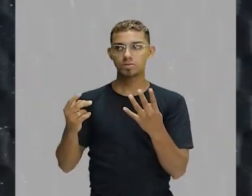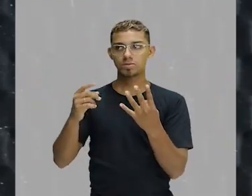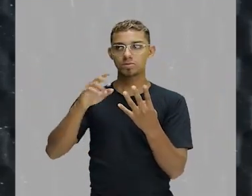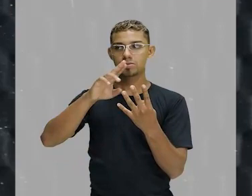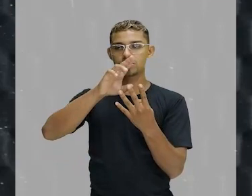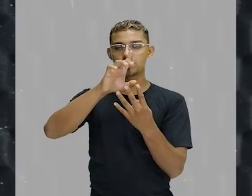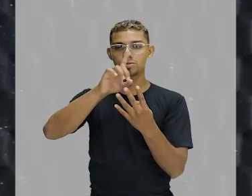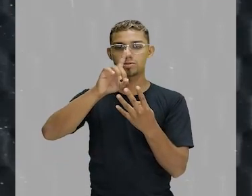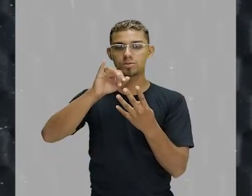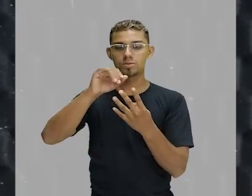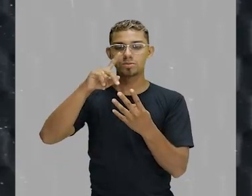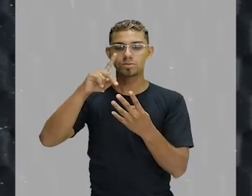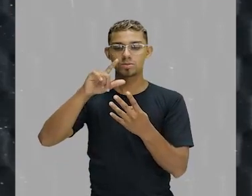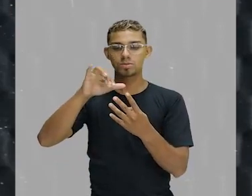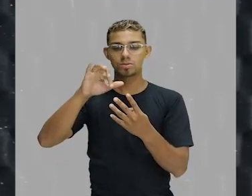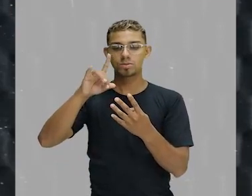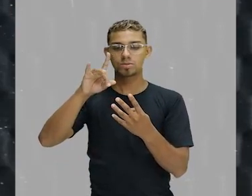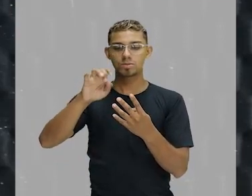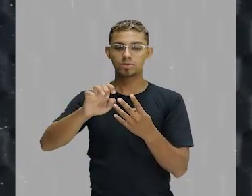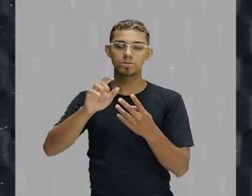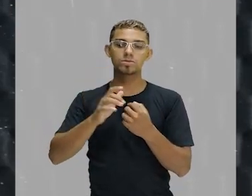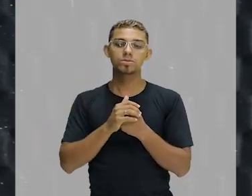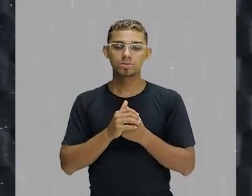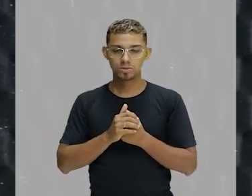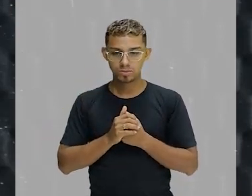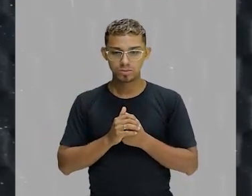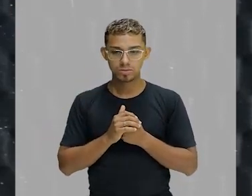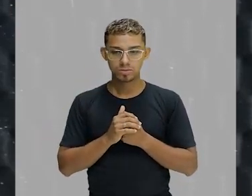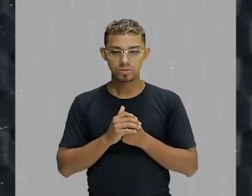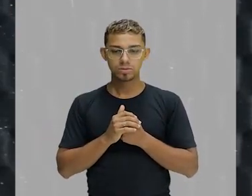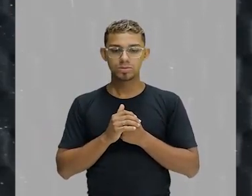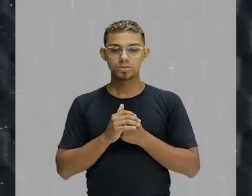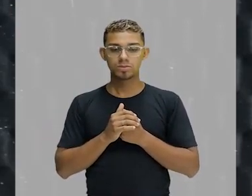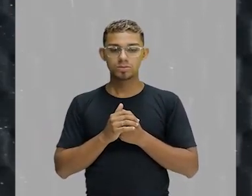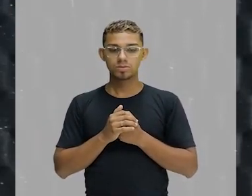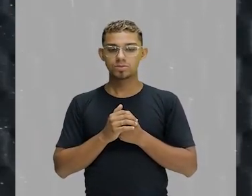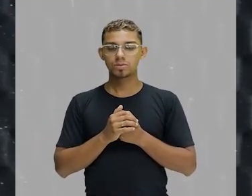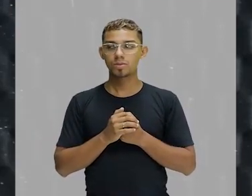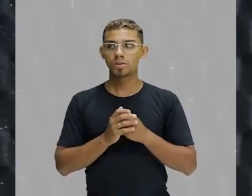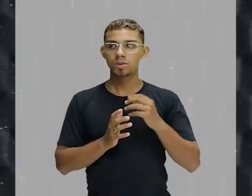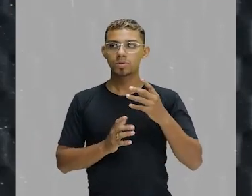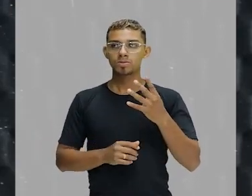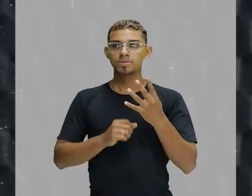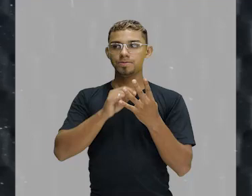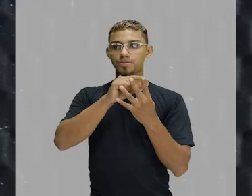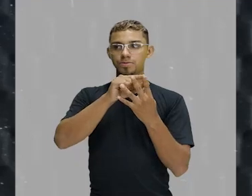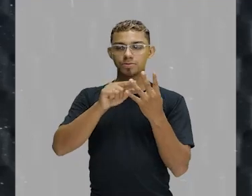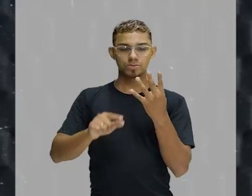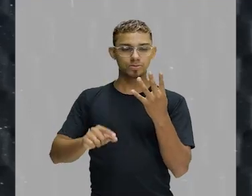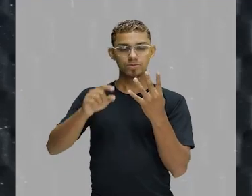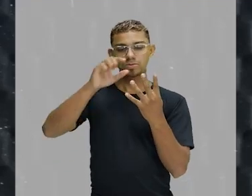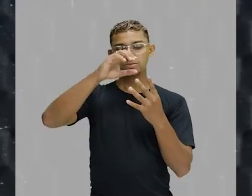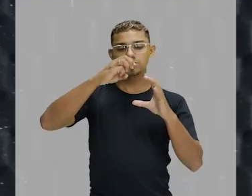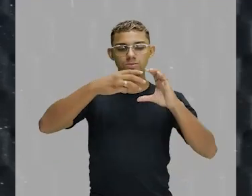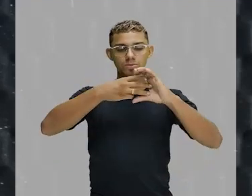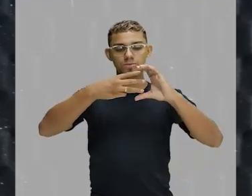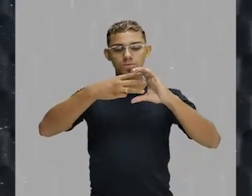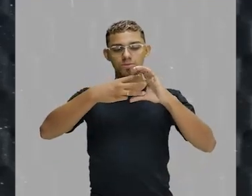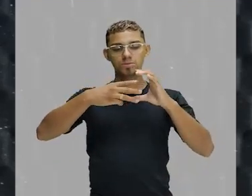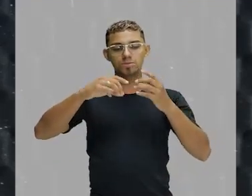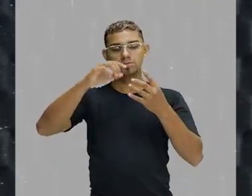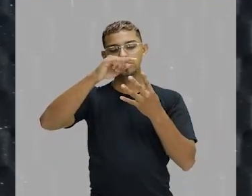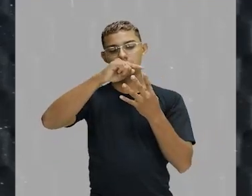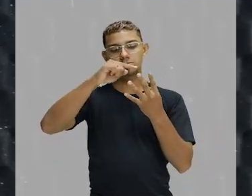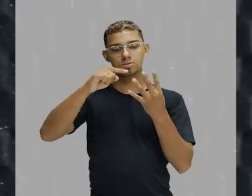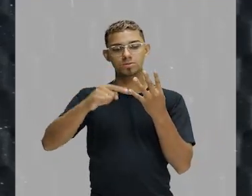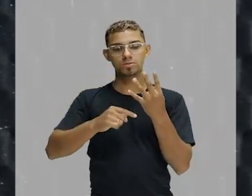diploide. Quando ela sofre meiose, ela vai originar 4 células. E essas 4 células